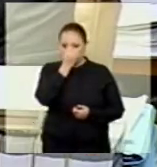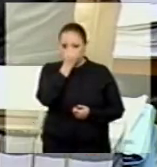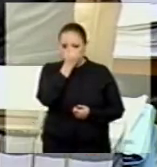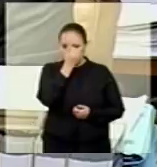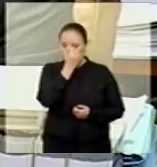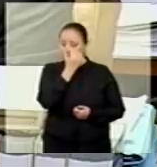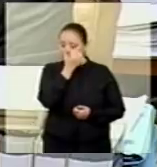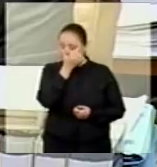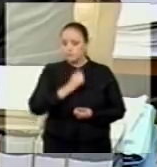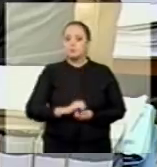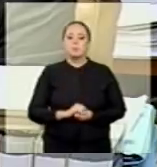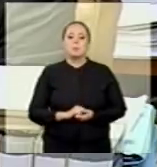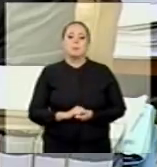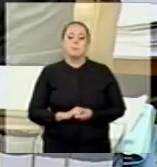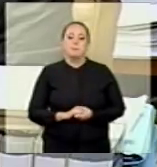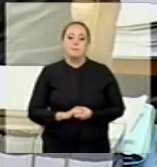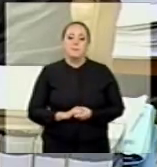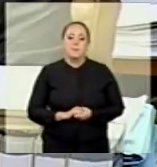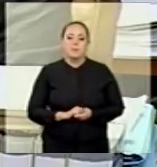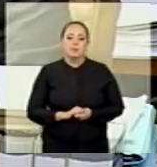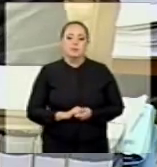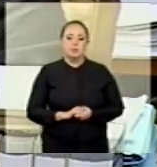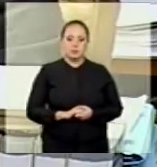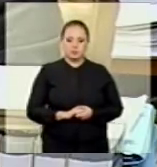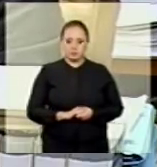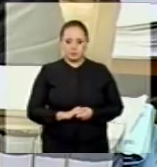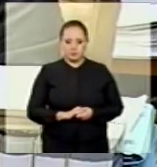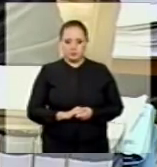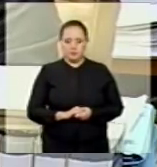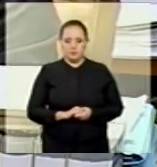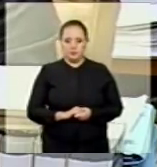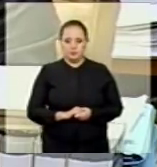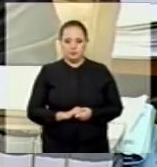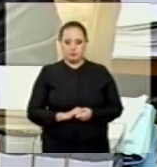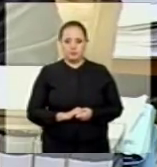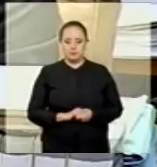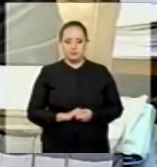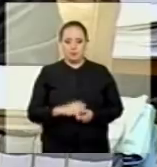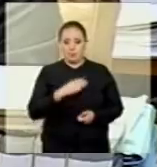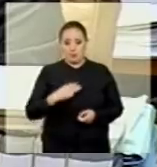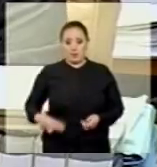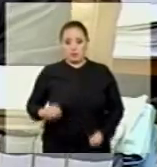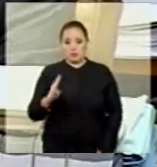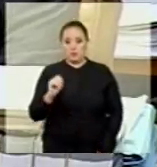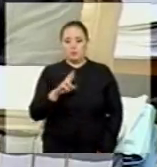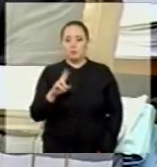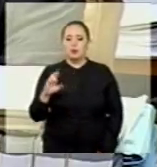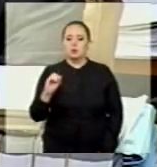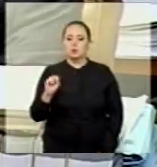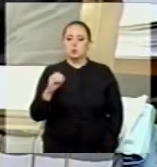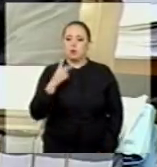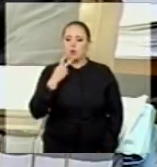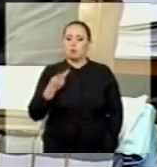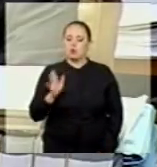foro, senhora presidente, há de se estender tão somente, tal como destacou o eminente ministro Luiz Roberto Barroso em seu